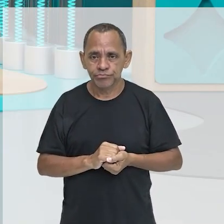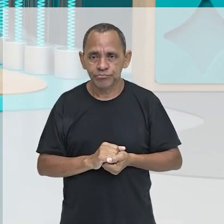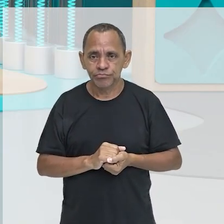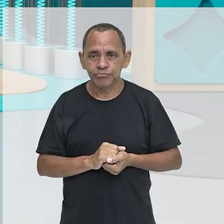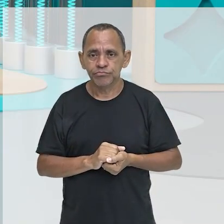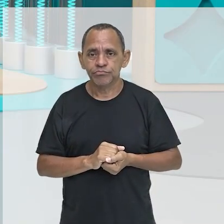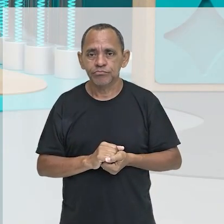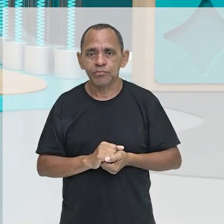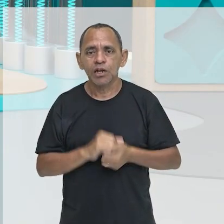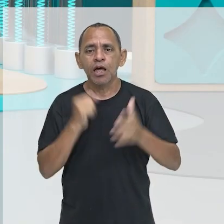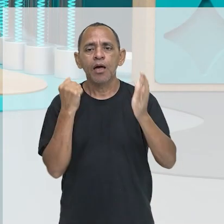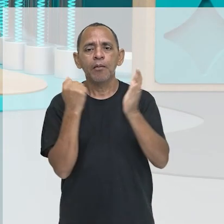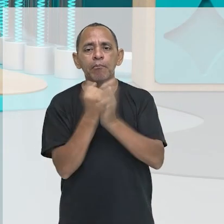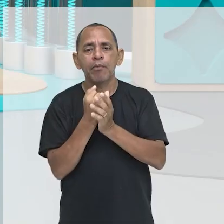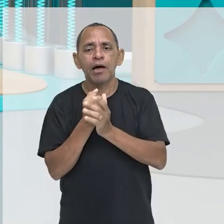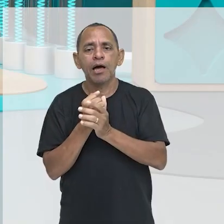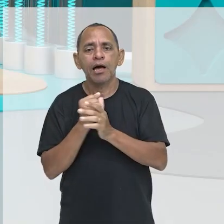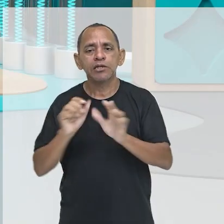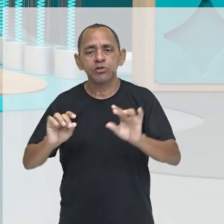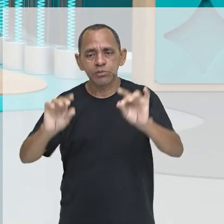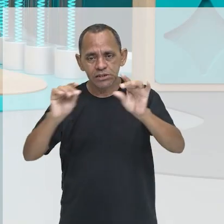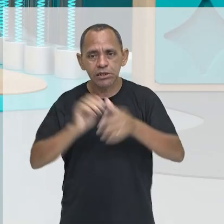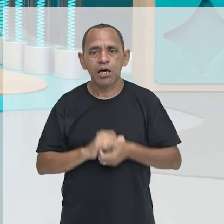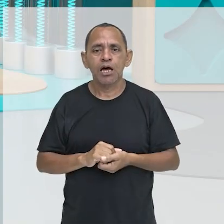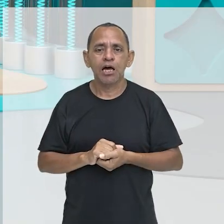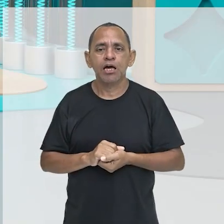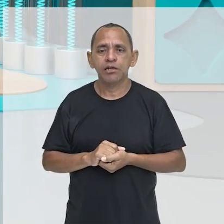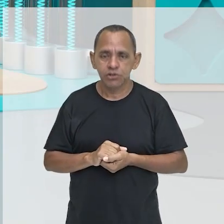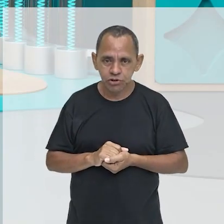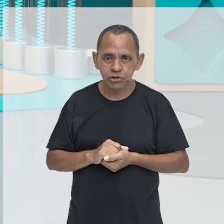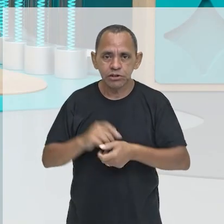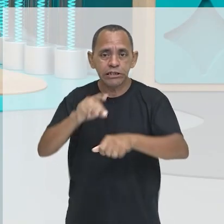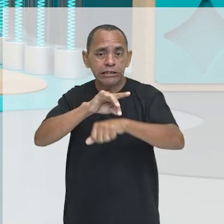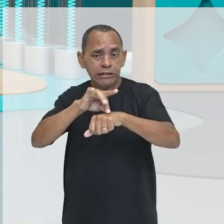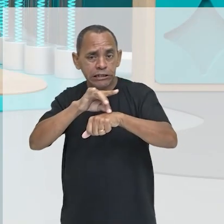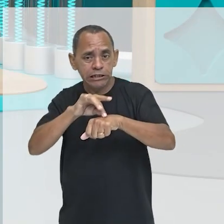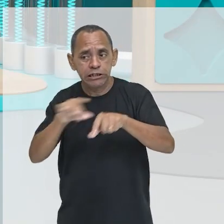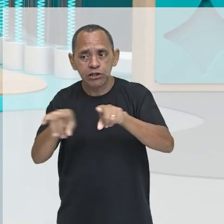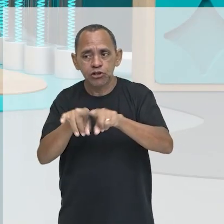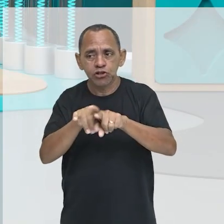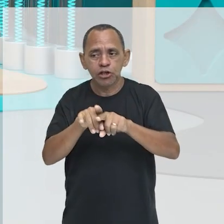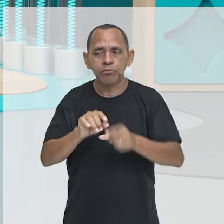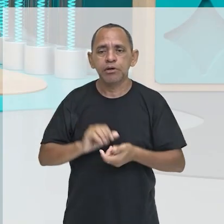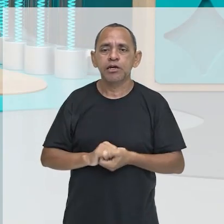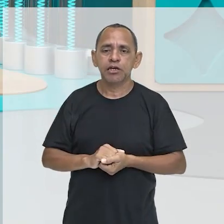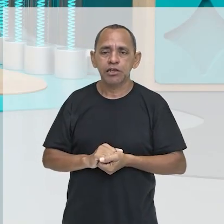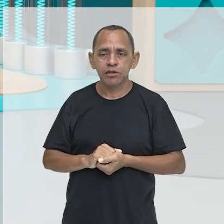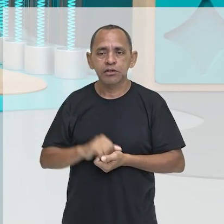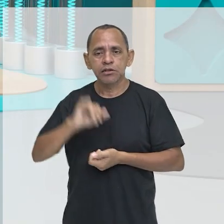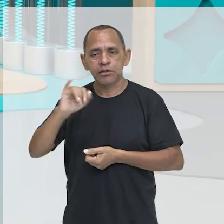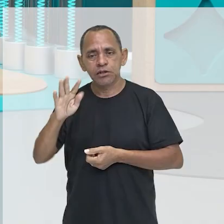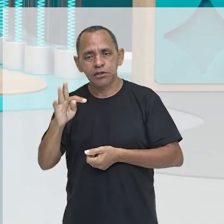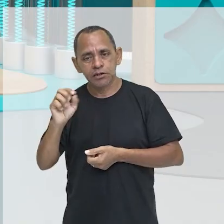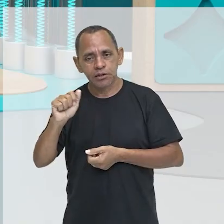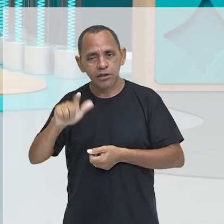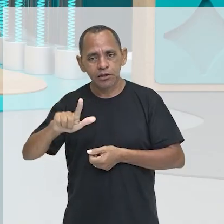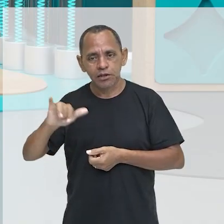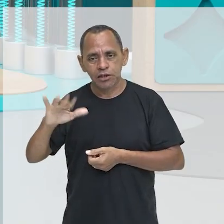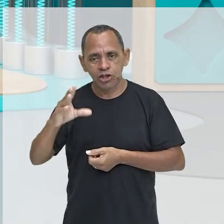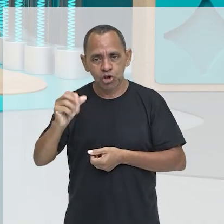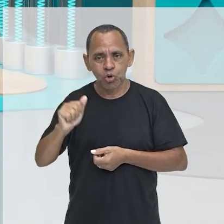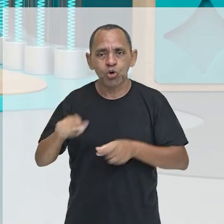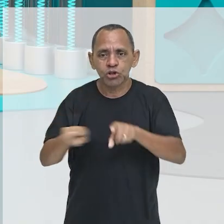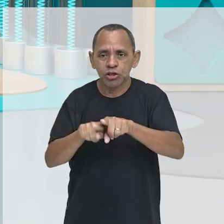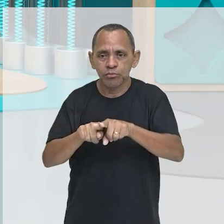marcas especiais ou tipos especiais, que são negrito, sublinhado e itálico. Né? A presença de uma palavra em negrito indica algo